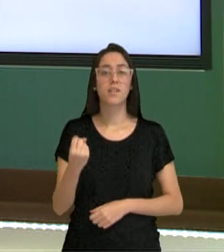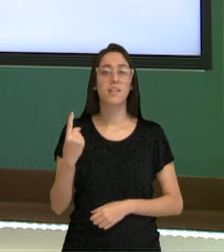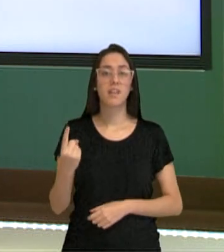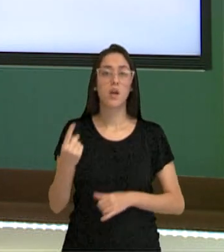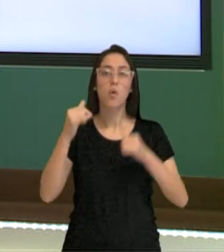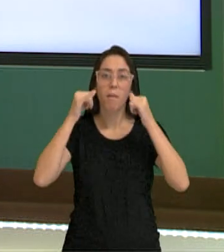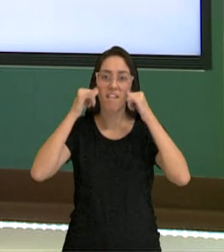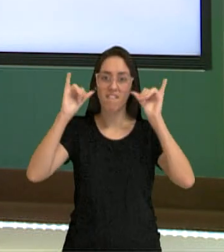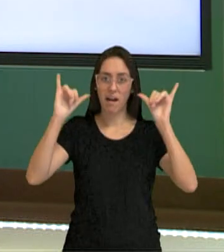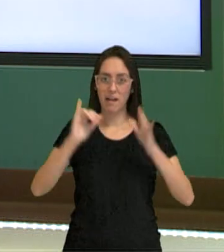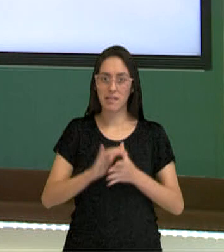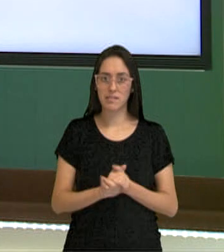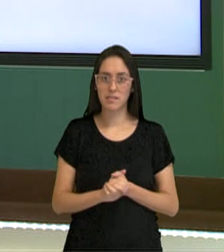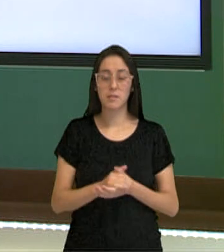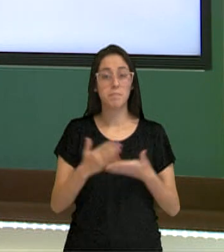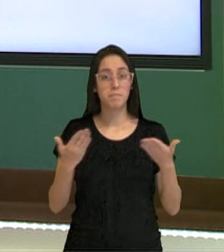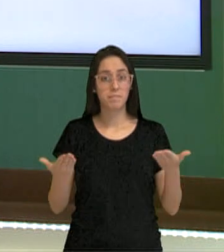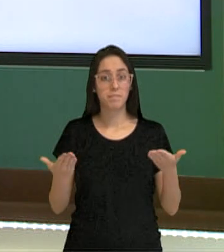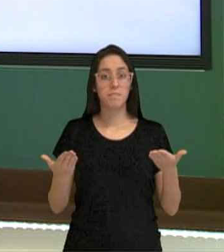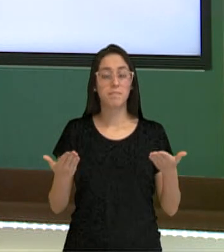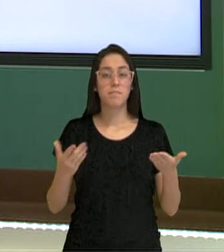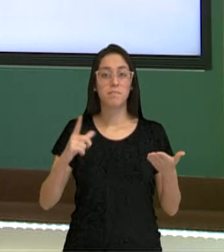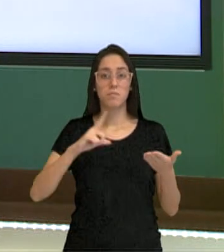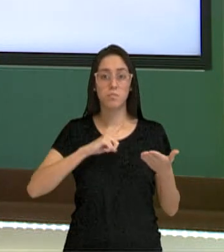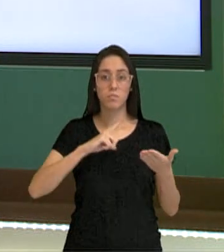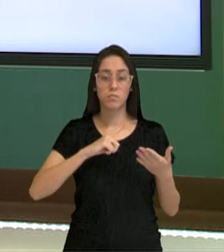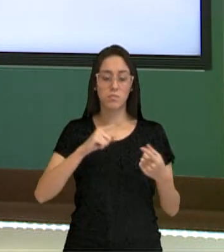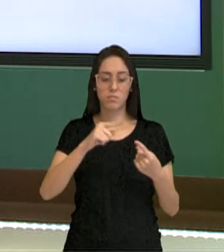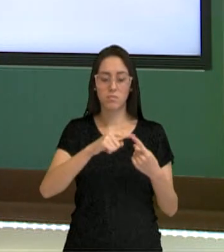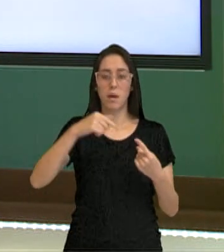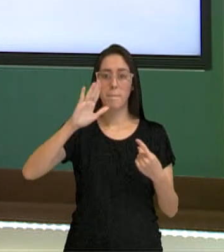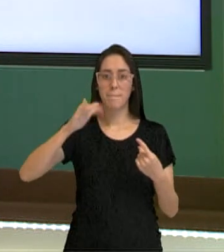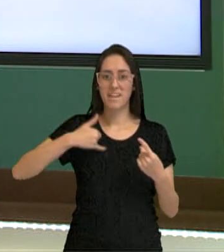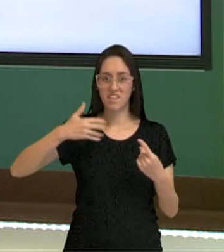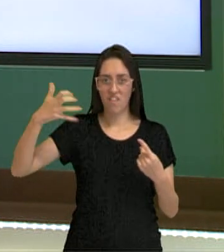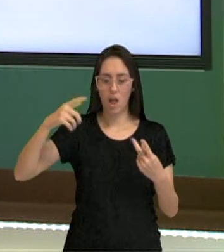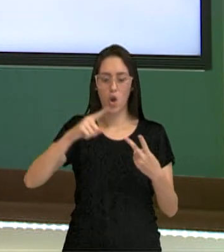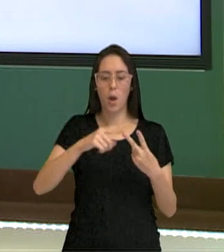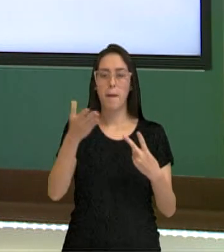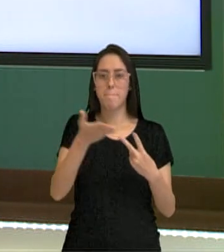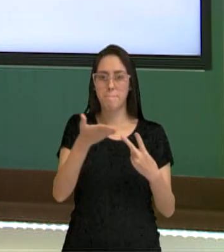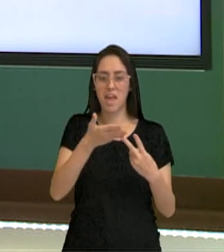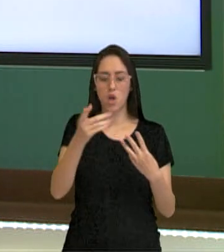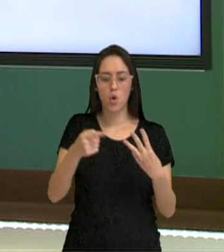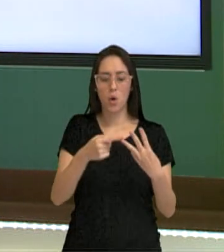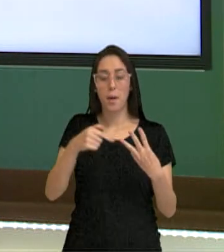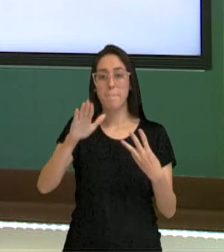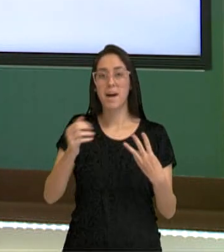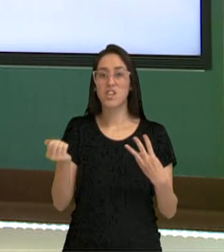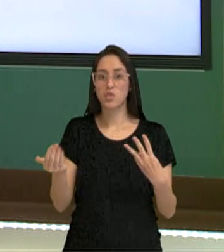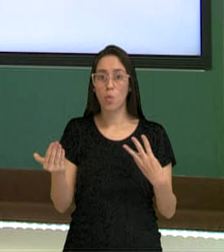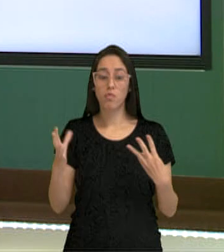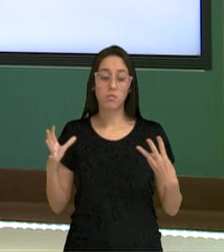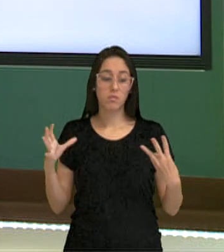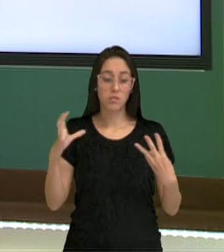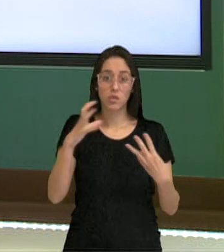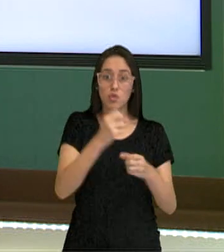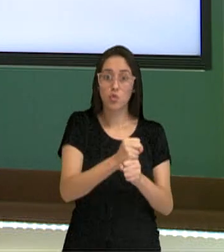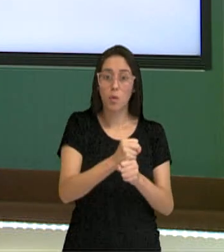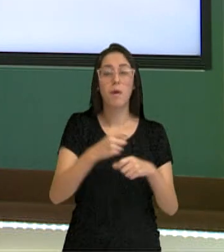vacas. Então, significa que se eu juntar a quantidade de vacas do irmão mais velho, do irmão do meio e do irmão mais novo, tem que